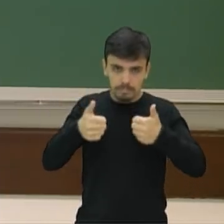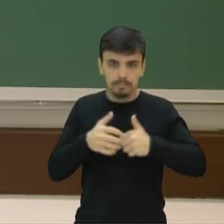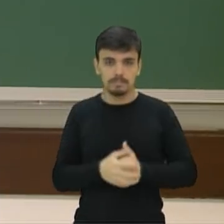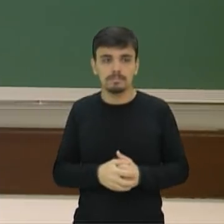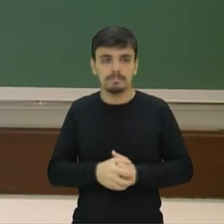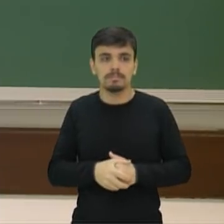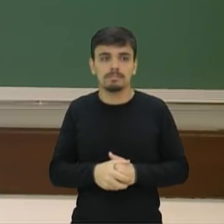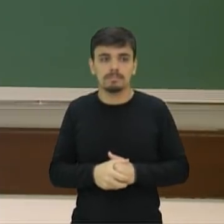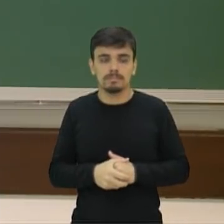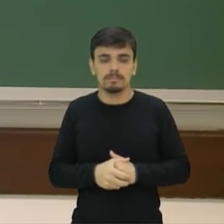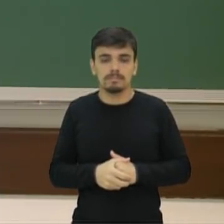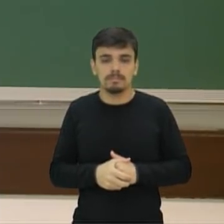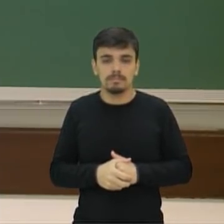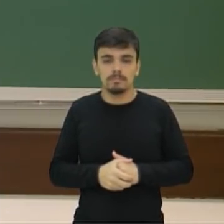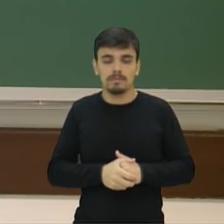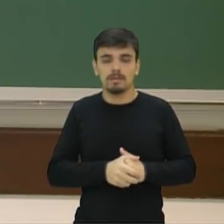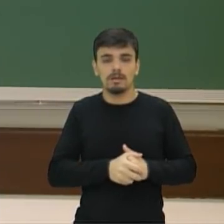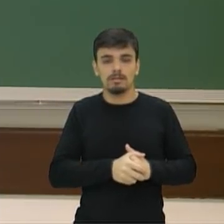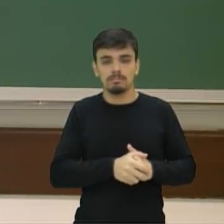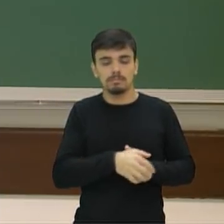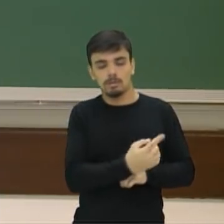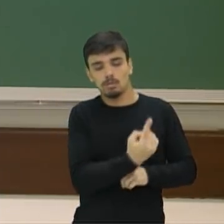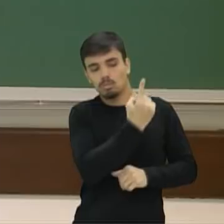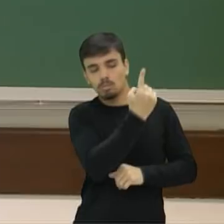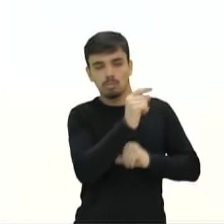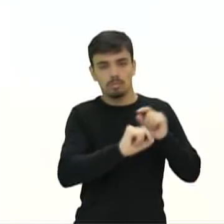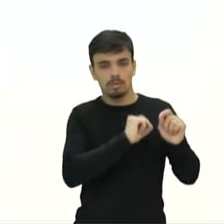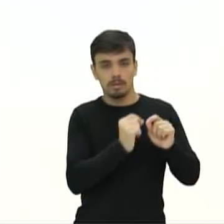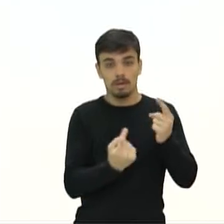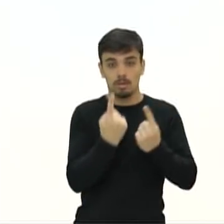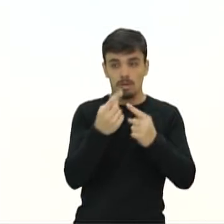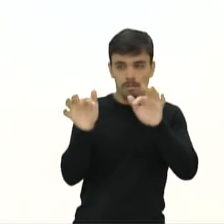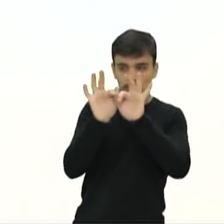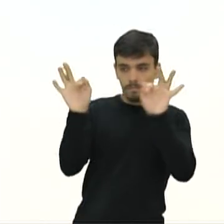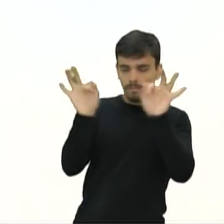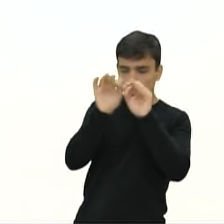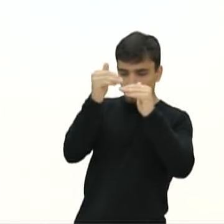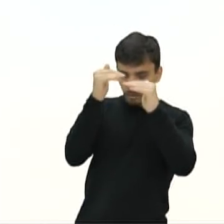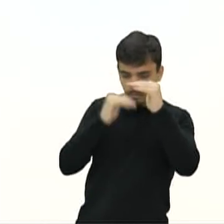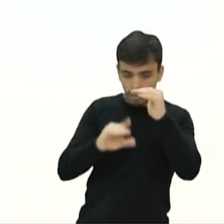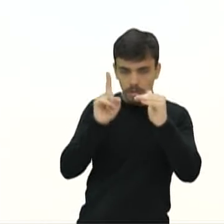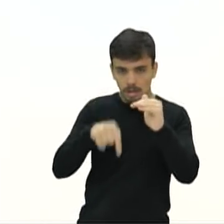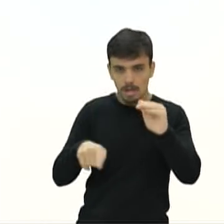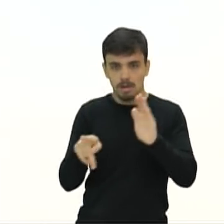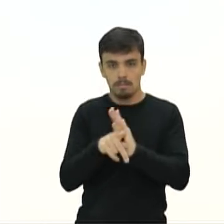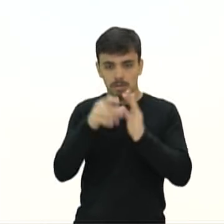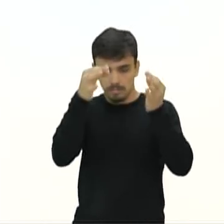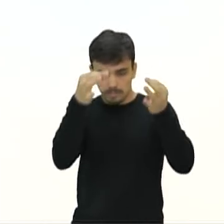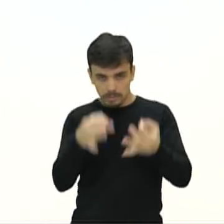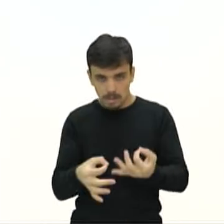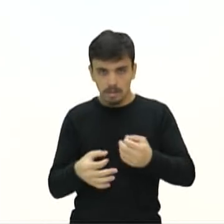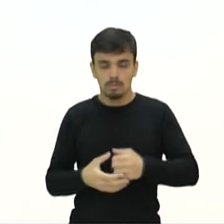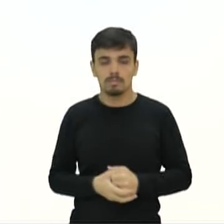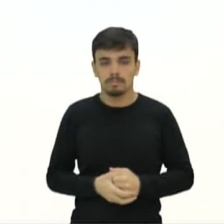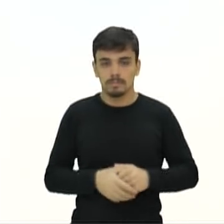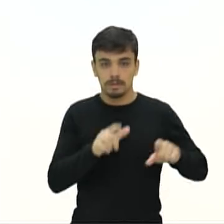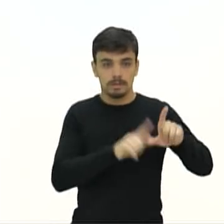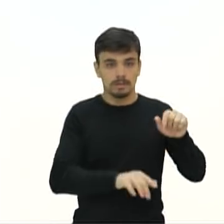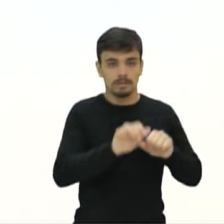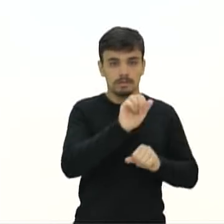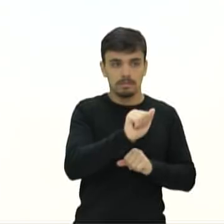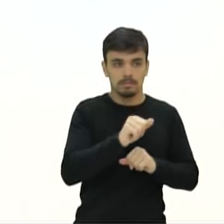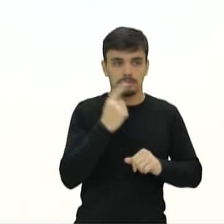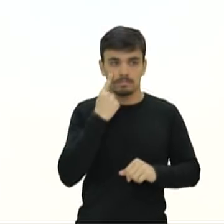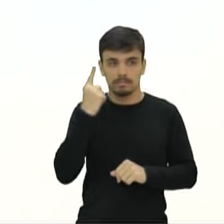go! Número 1. Qual das frases abaixo está correta? Letra A.